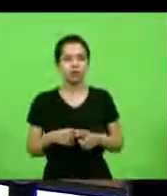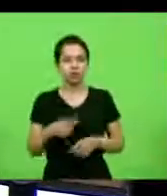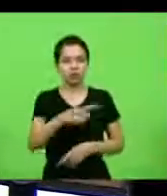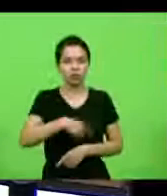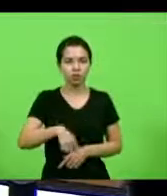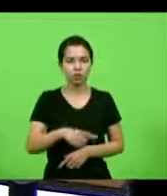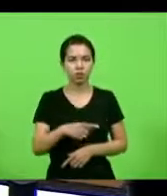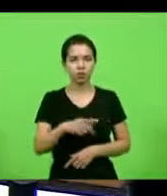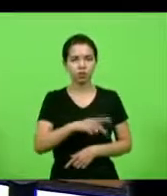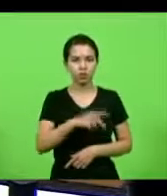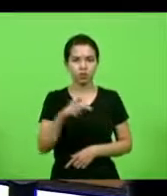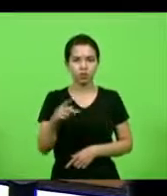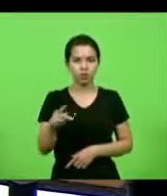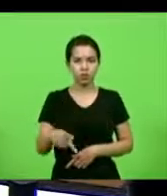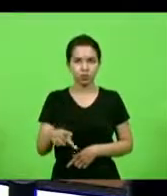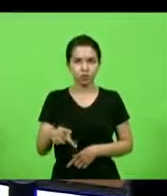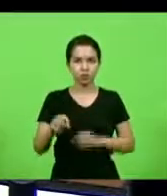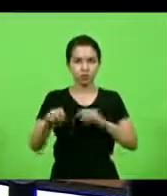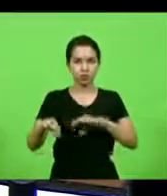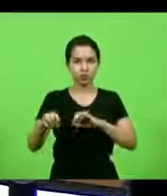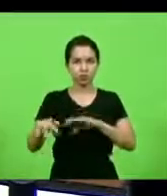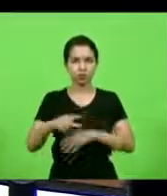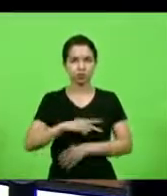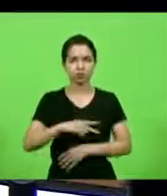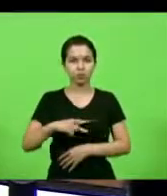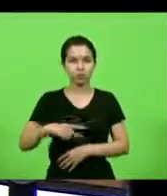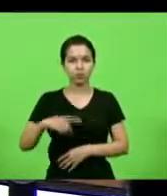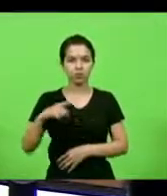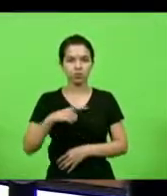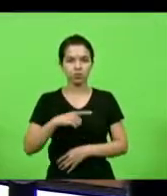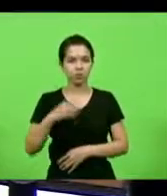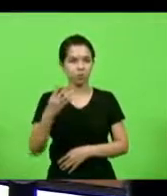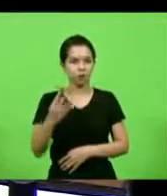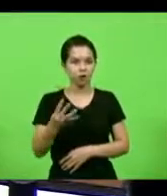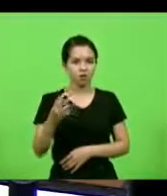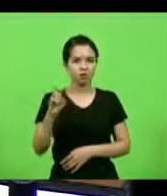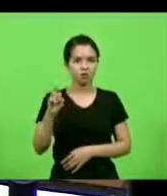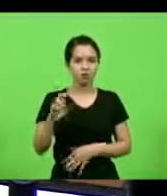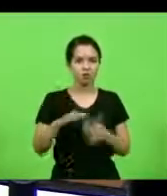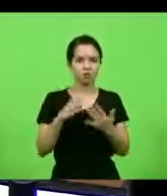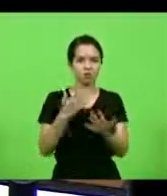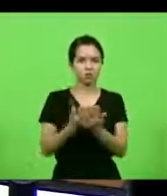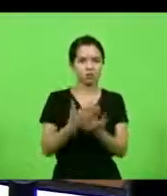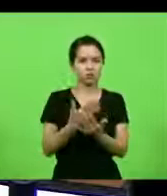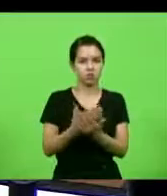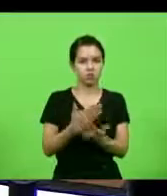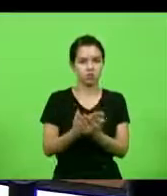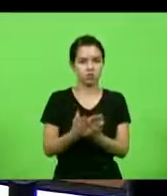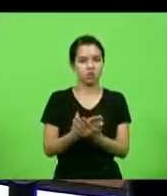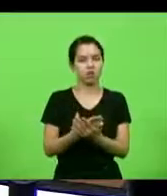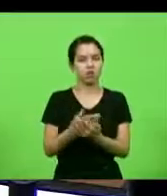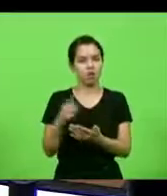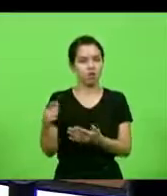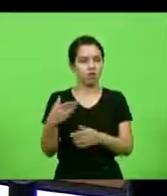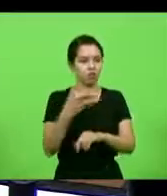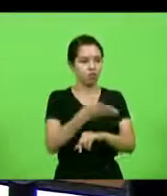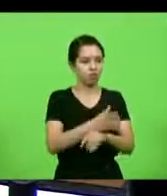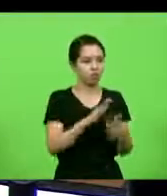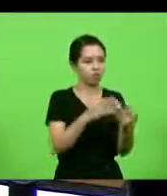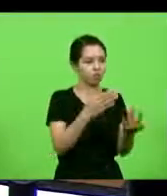educação pública, eles têm 4, 5 escolas. Eles correm de uma escola para